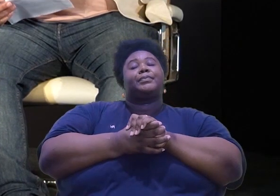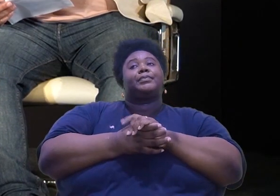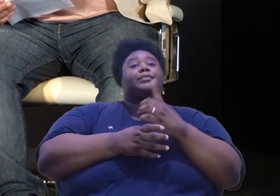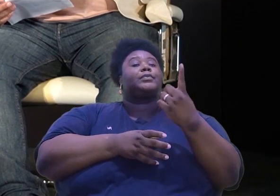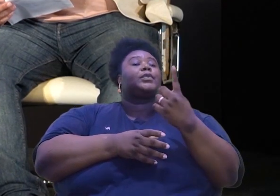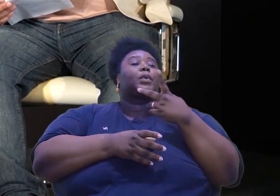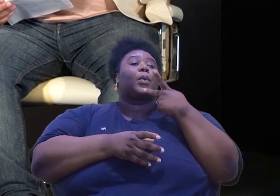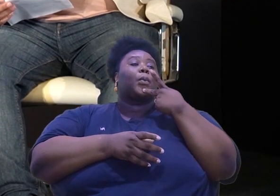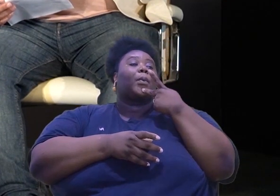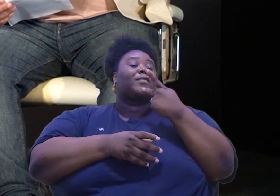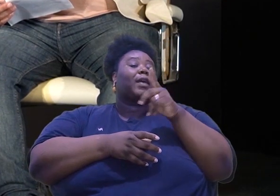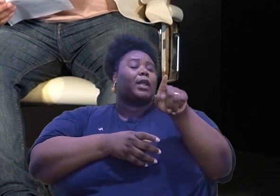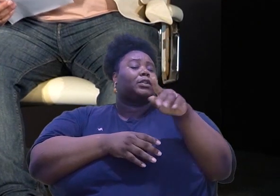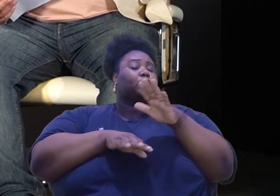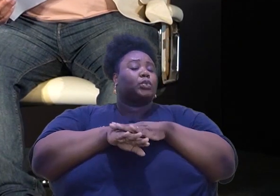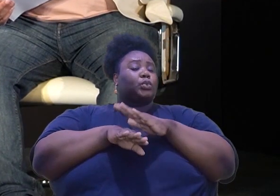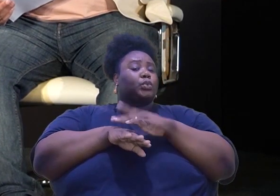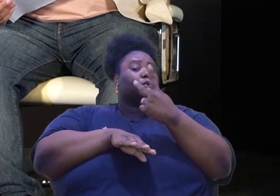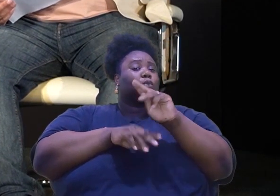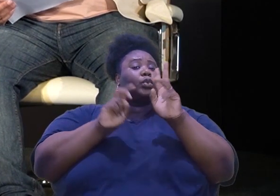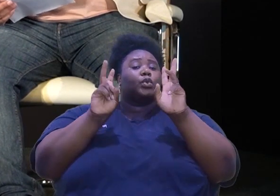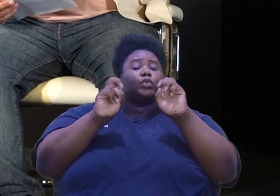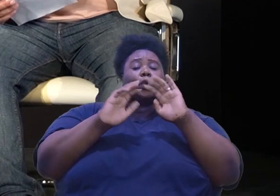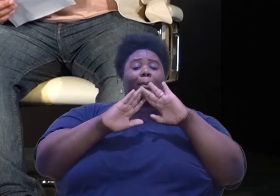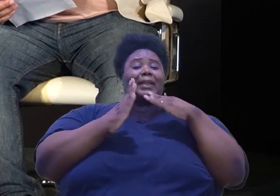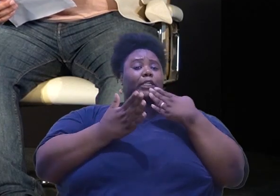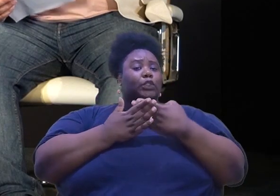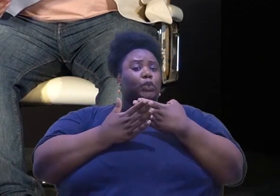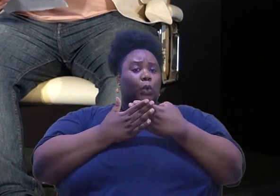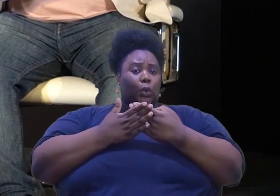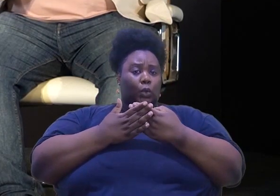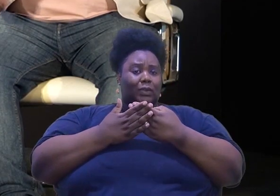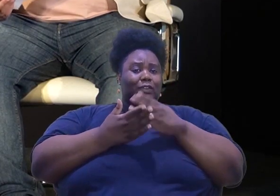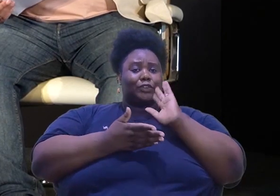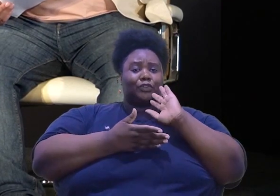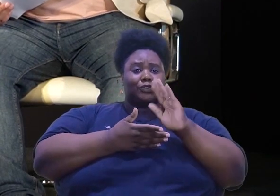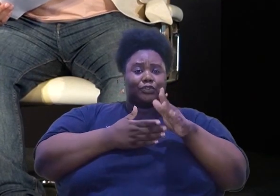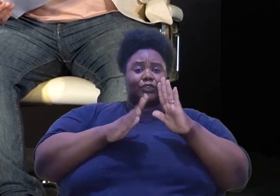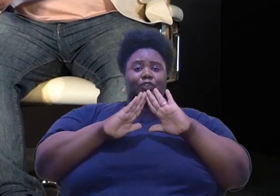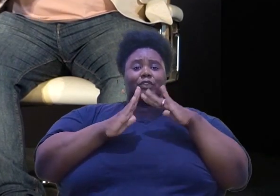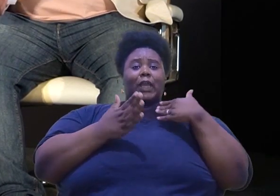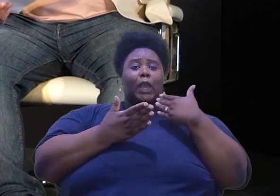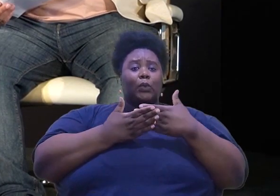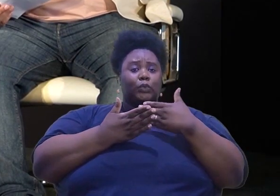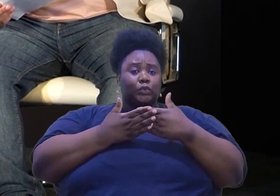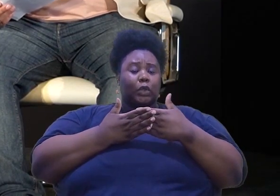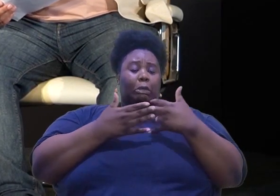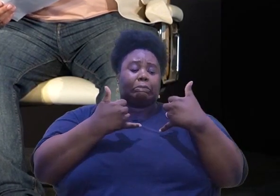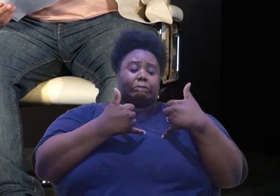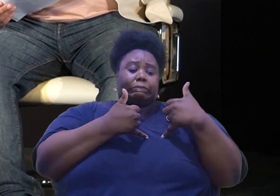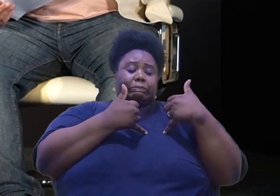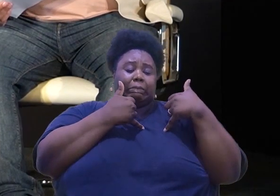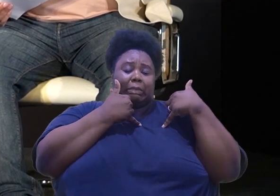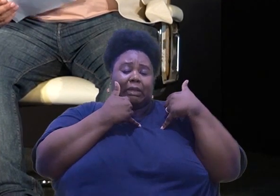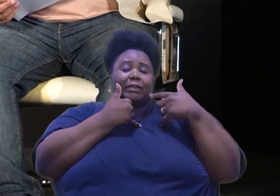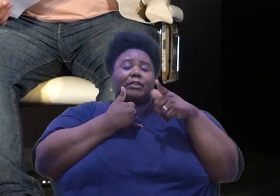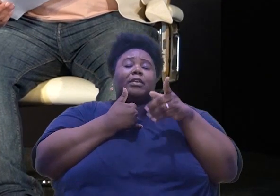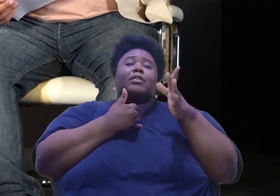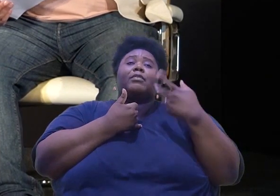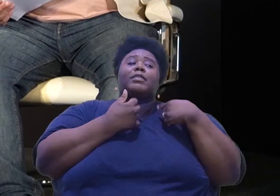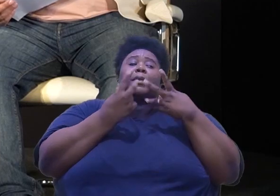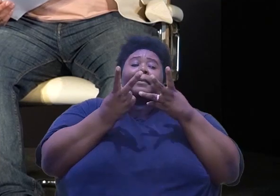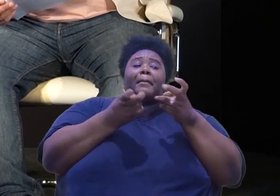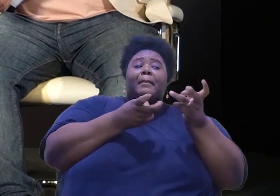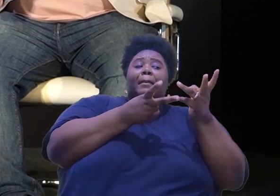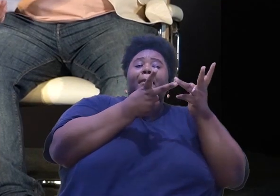comentário que você faz sobre essa escola, né, que já era uma escola de classe alta, né, e que você